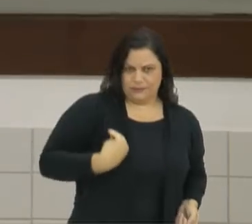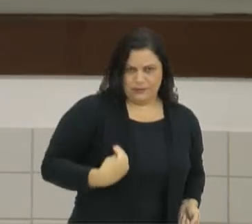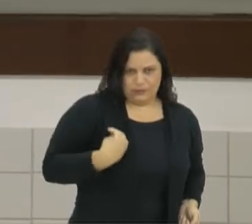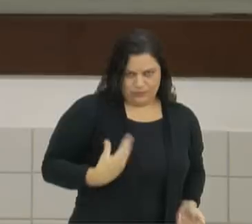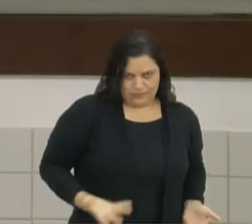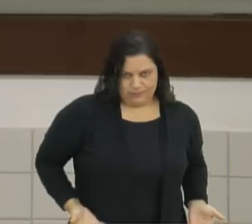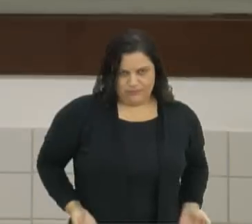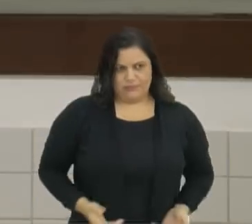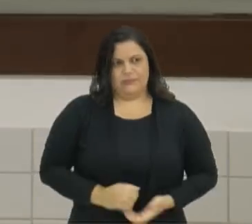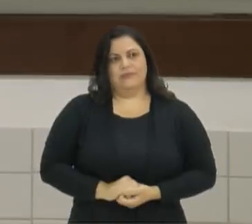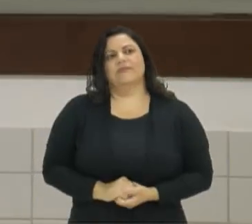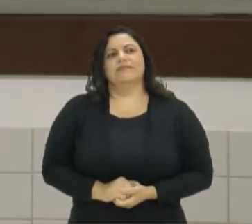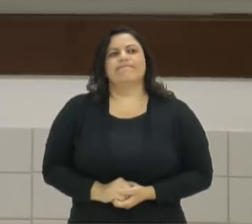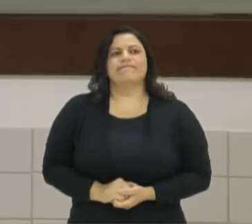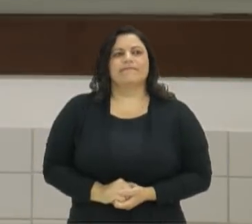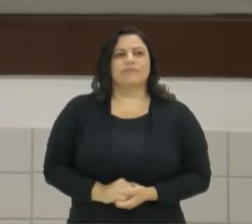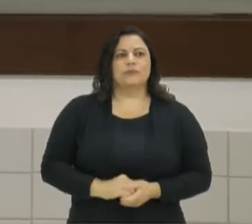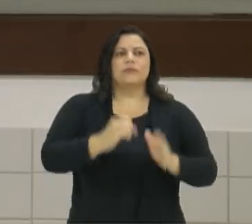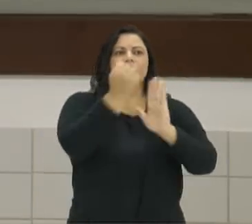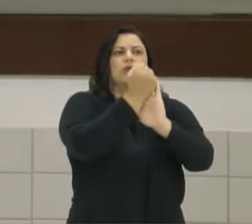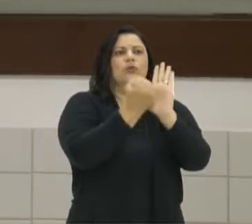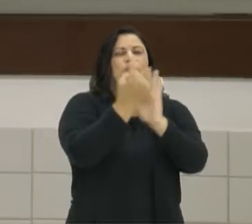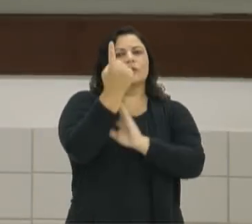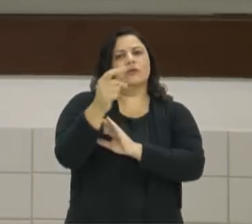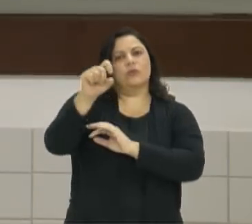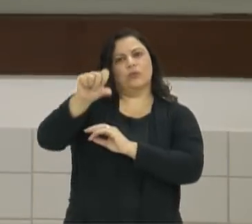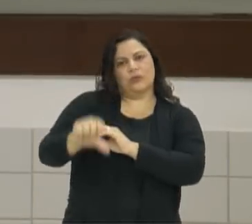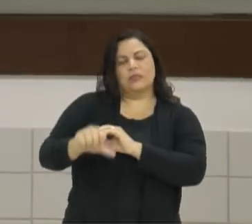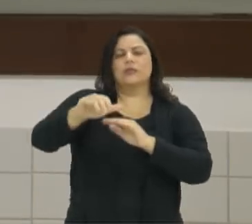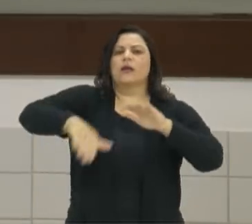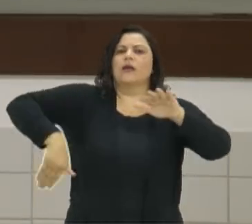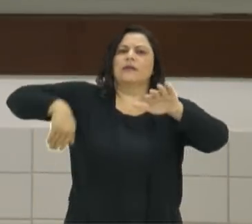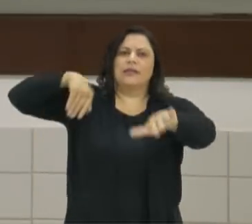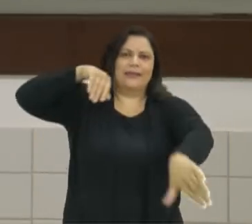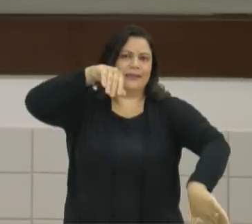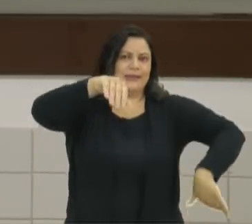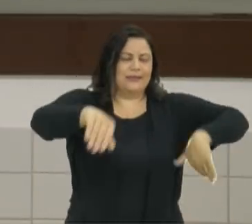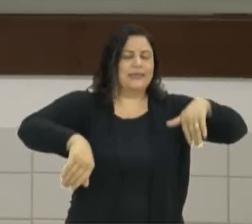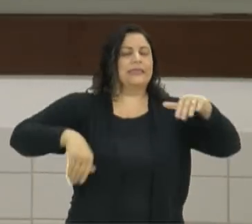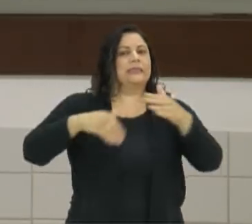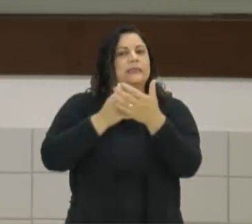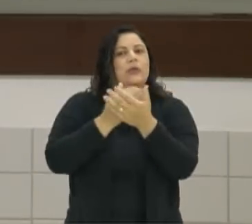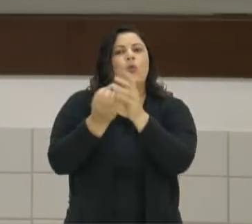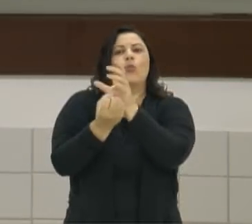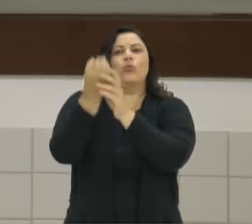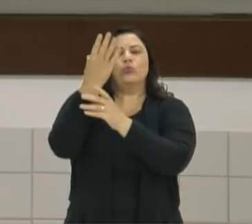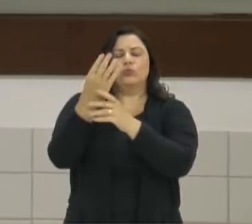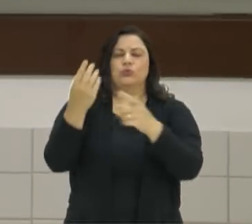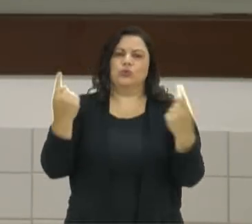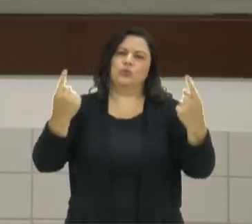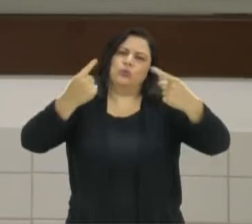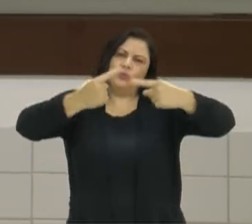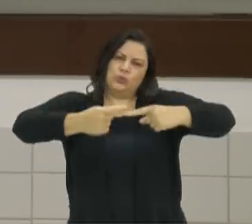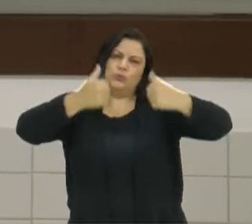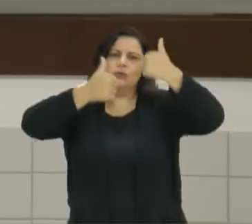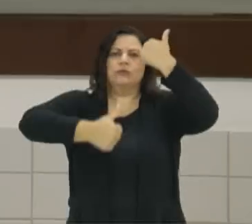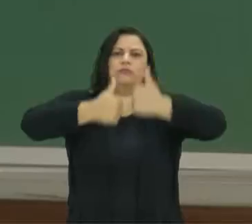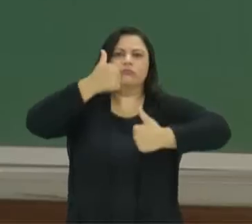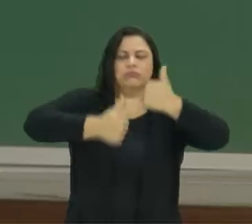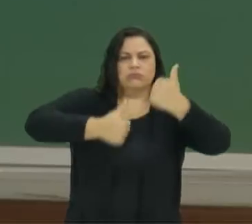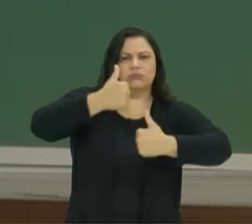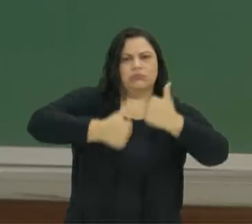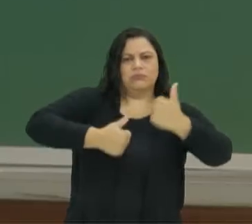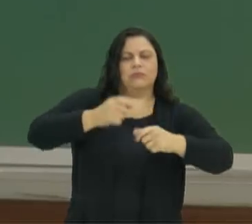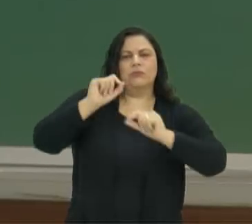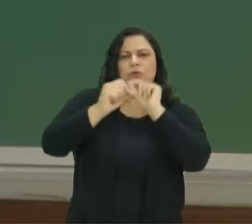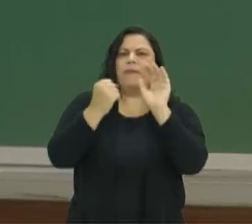sobrevivência. No século XIX, a natação tornou-se um esporte. Alguns acontecimentos marcaram a